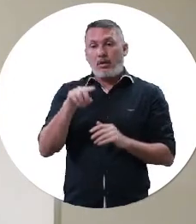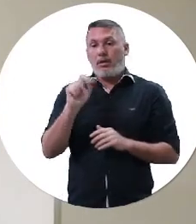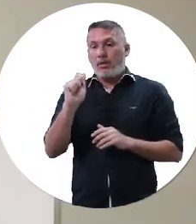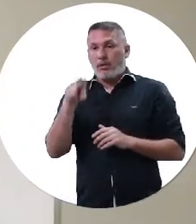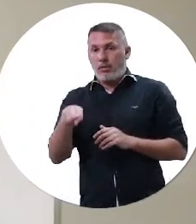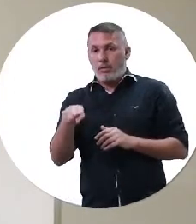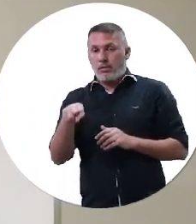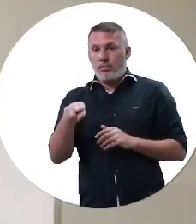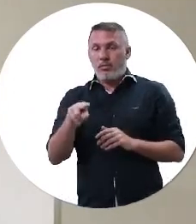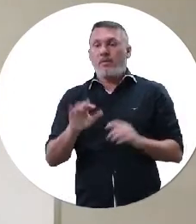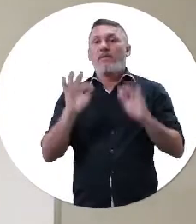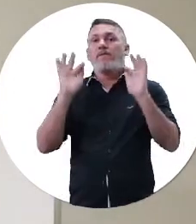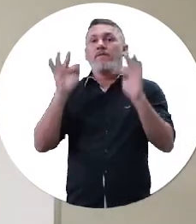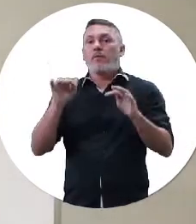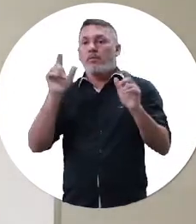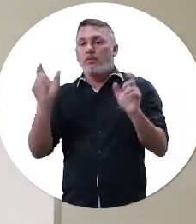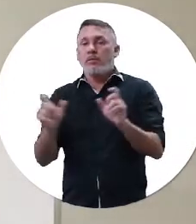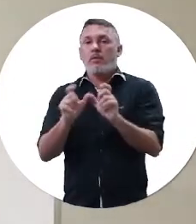amida.